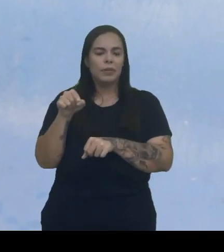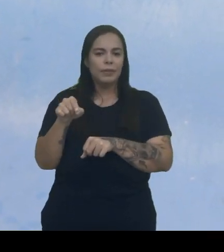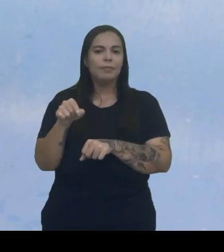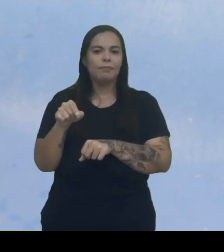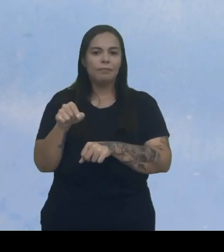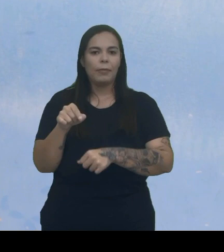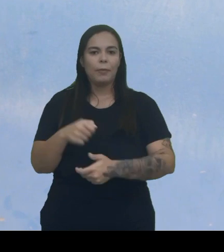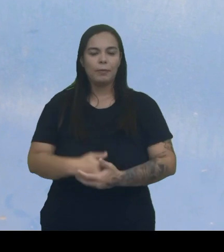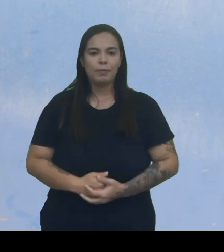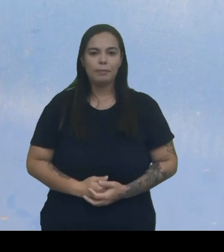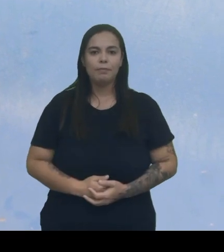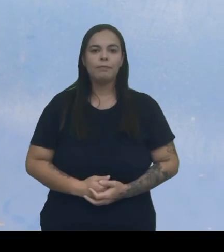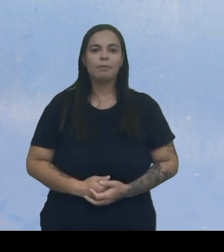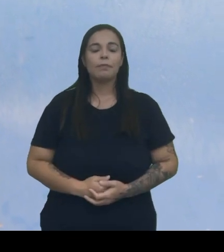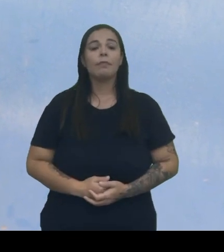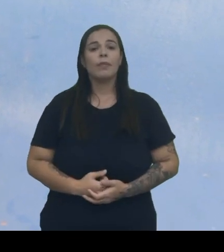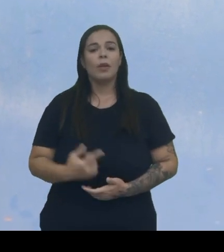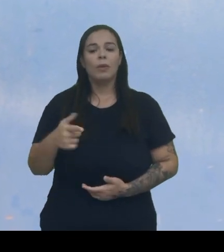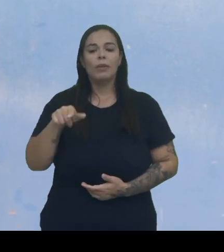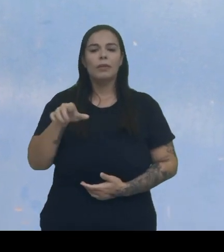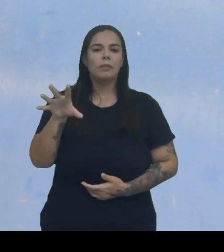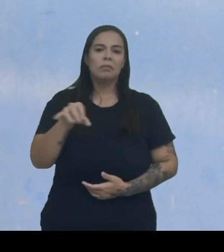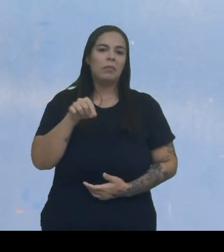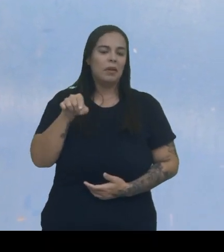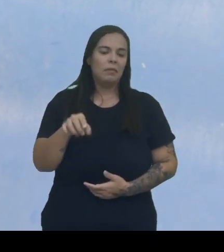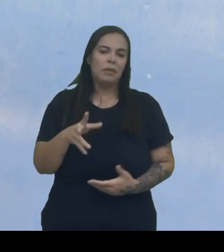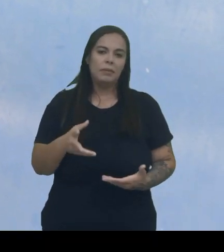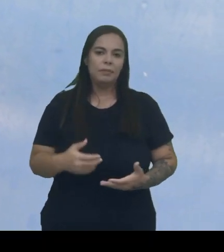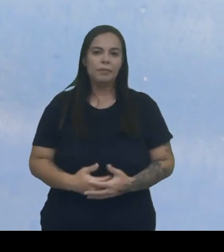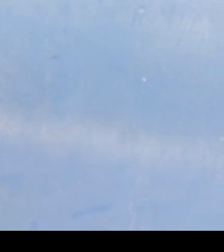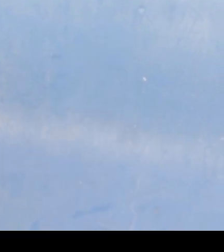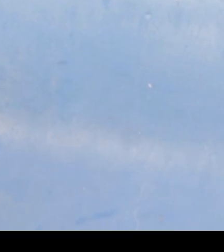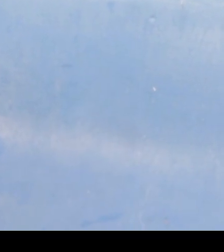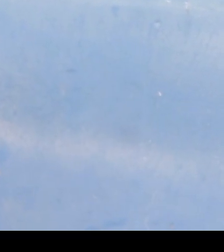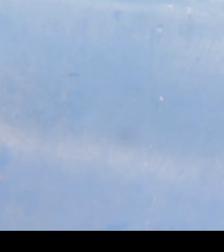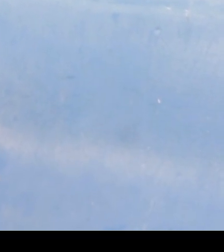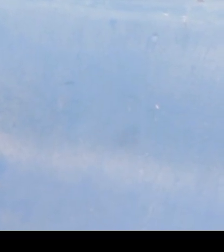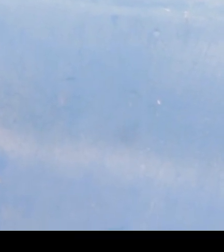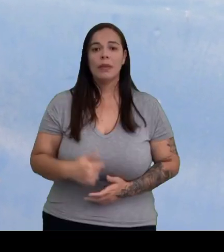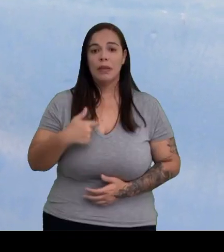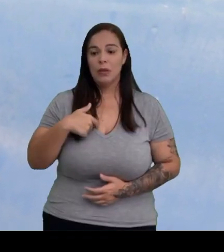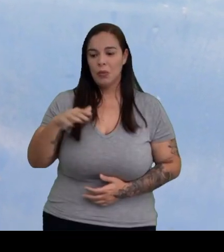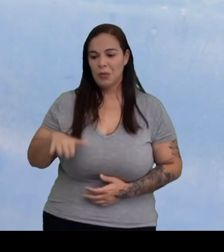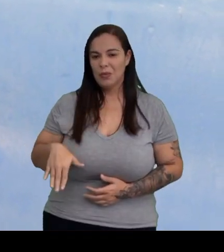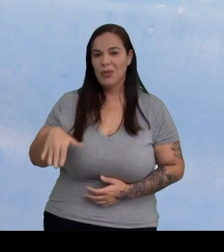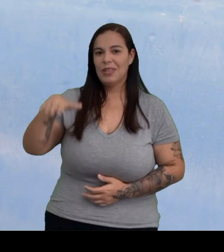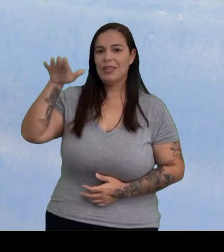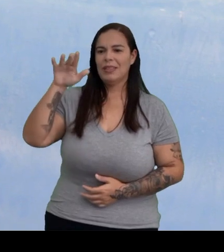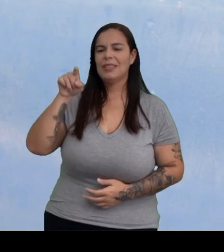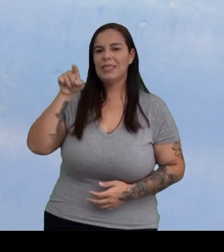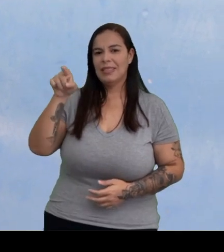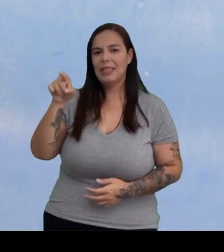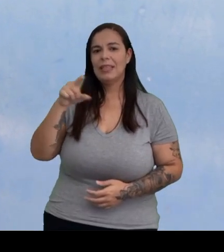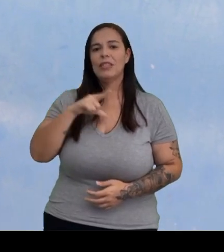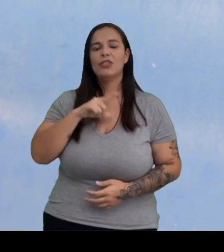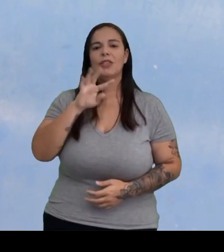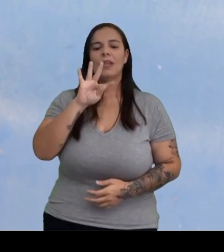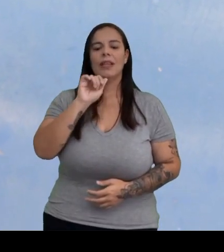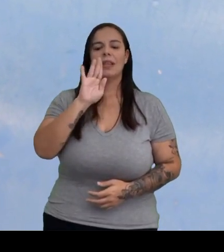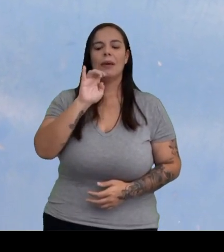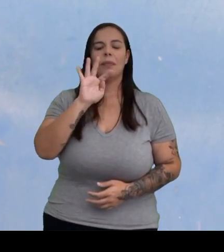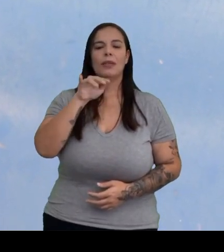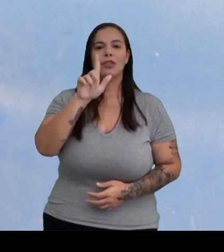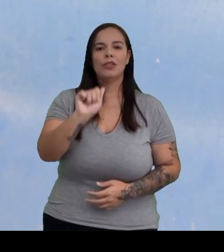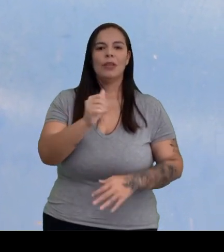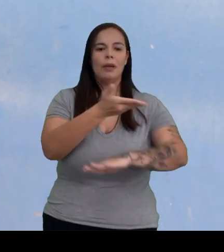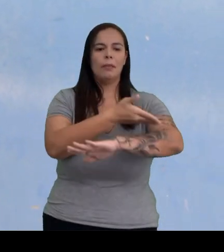ali. Tá entendendo? Espanhavam isso ali. Eu vou entender? Eu sou criado ali, o lugar onde eu tinha essa tabatinga